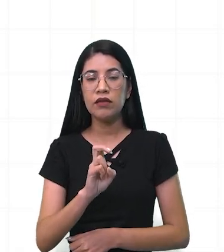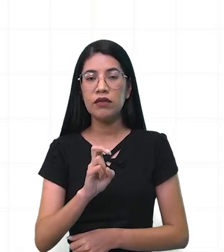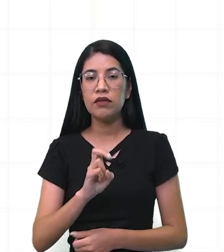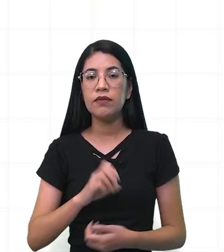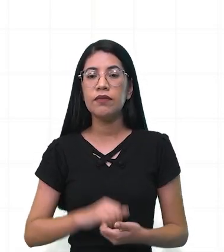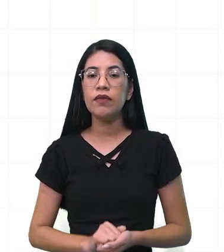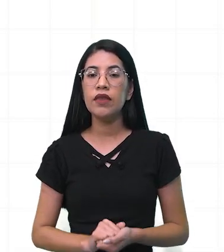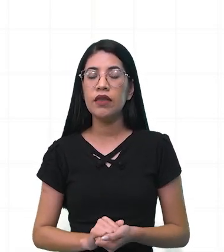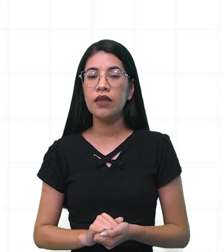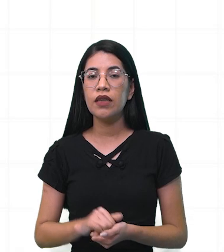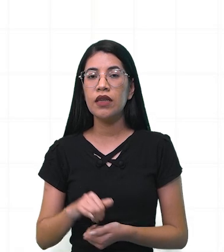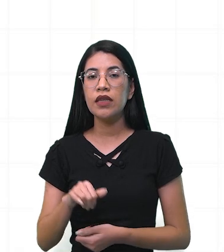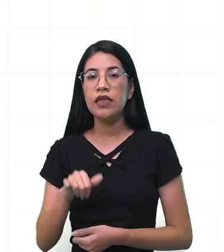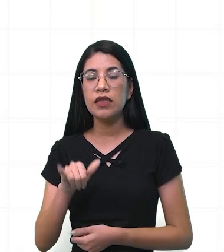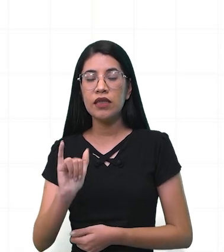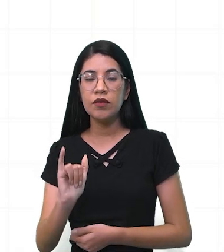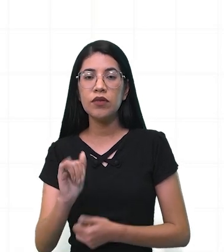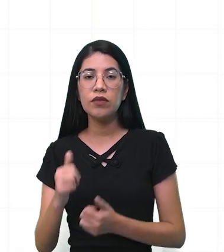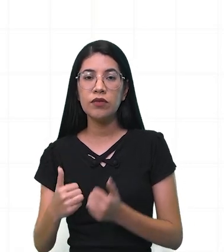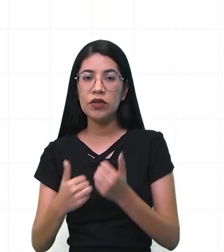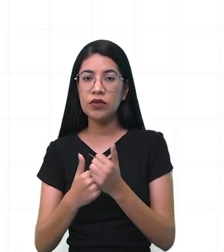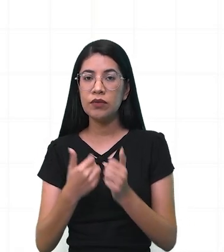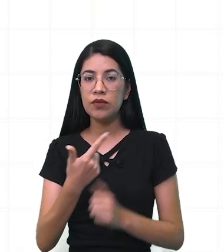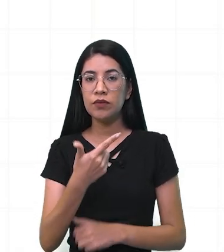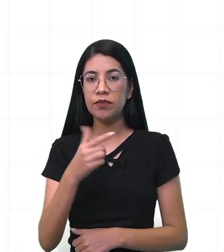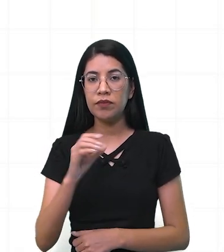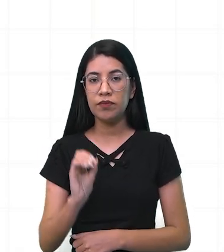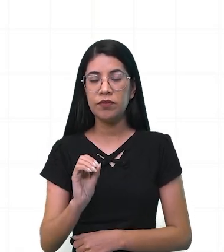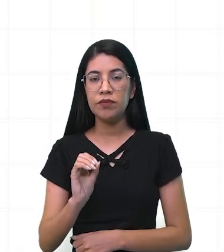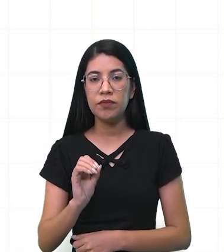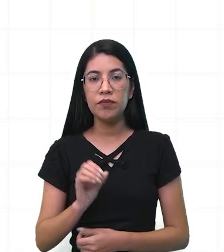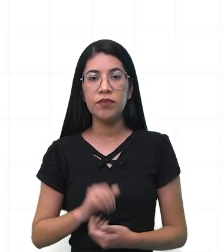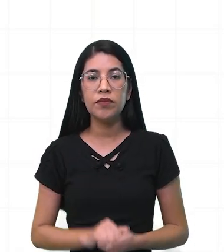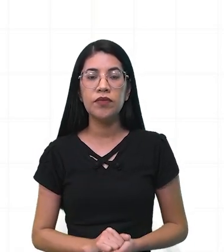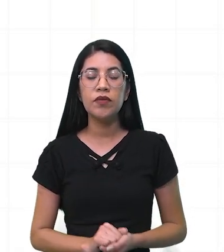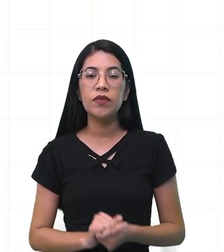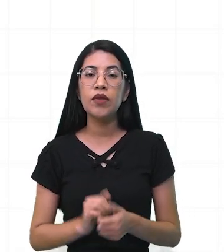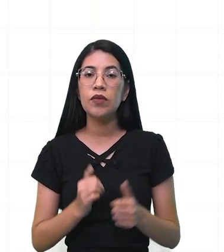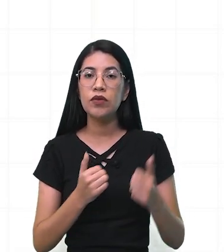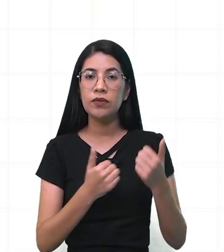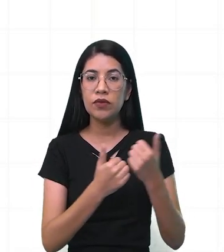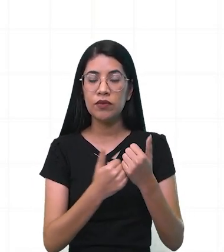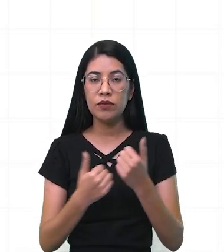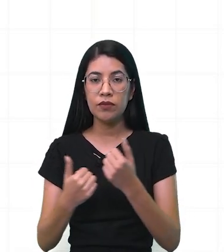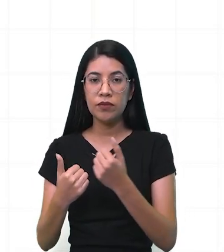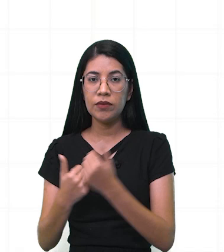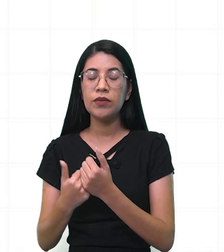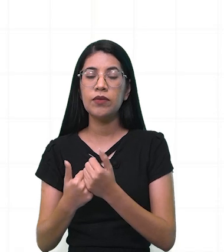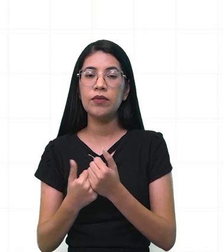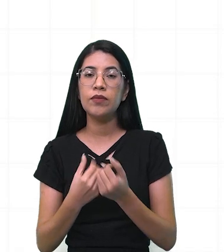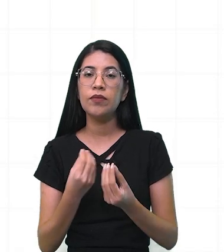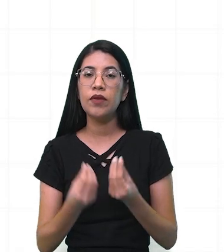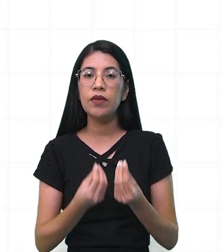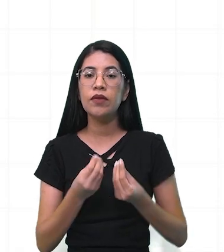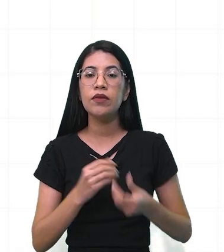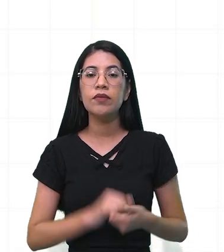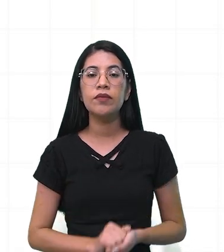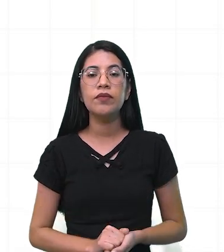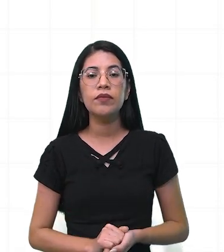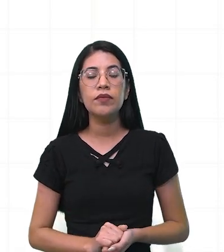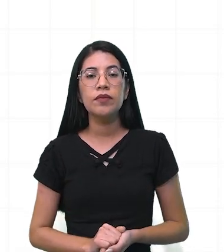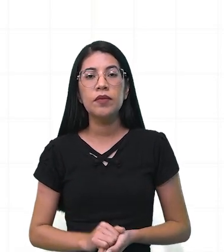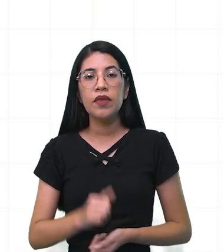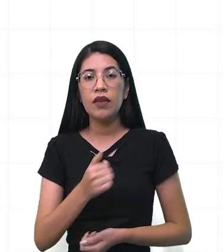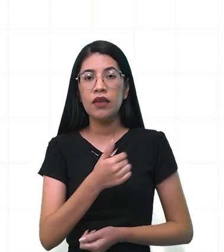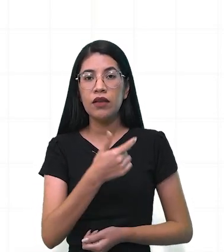vamos colocar igual a 20, certo? Substituindo, então, nós colocamos 12